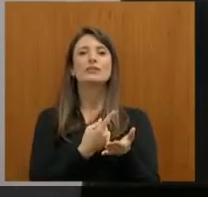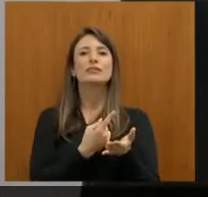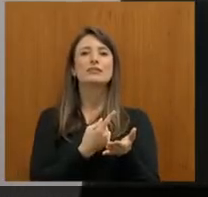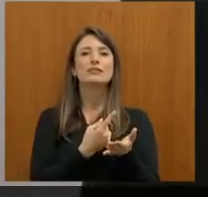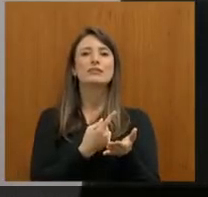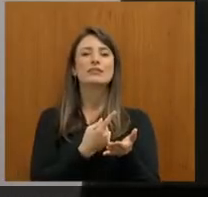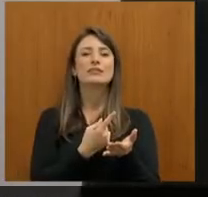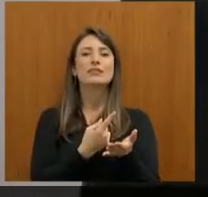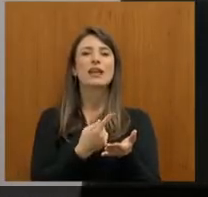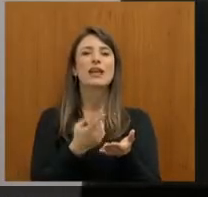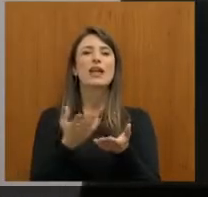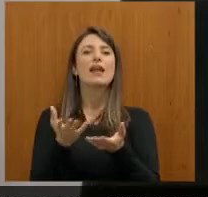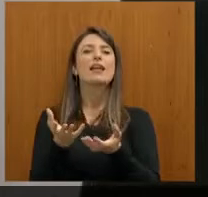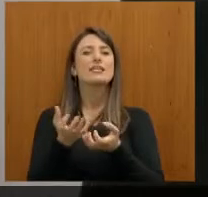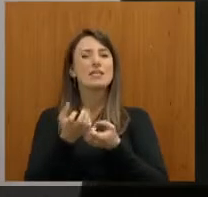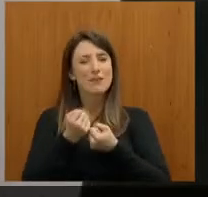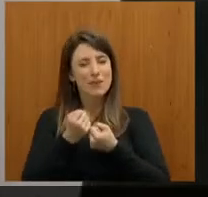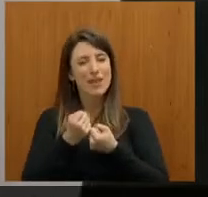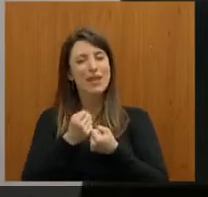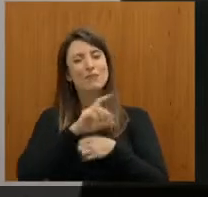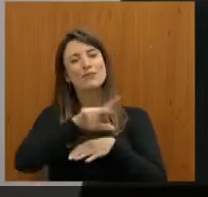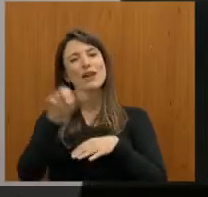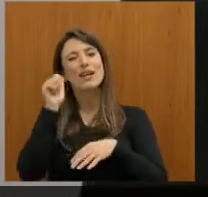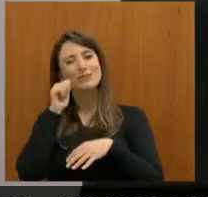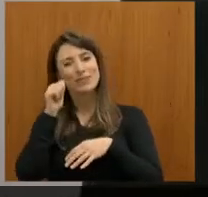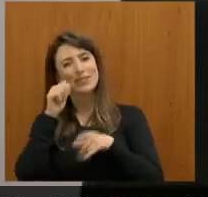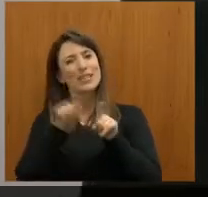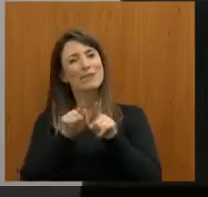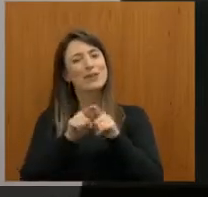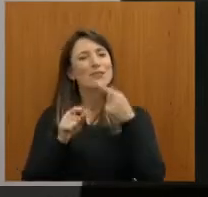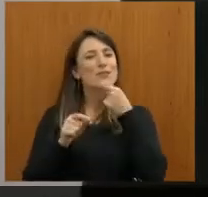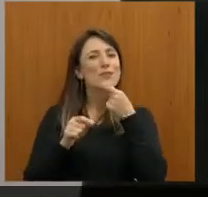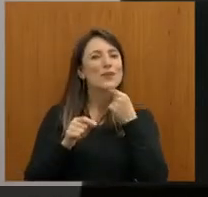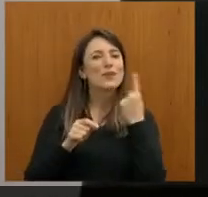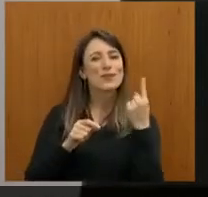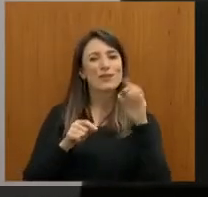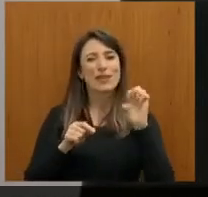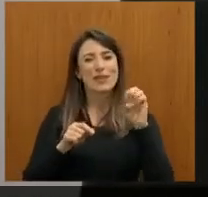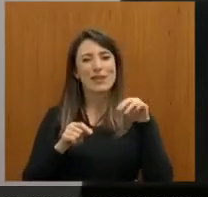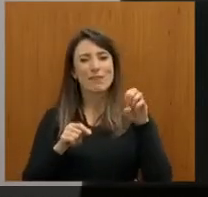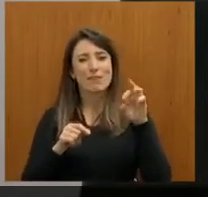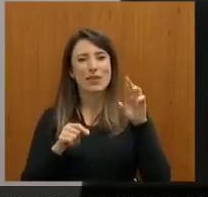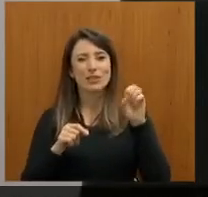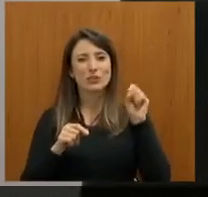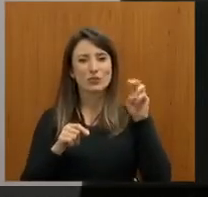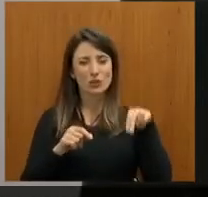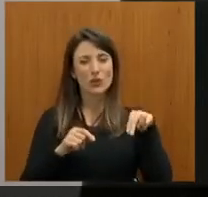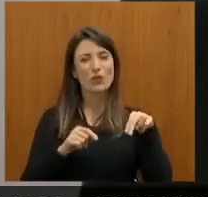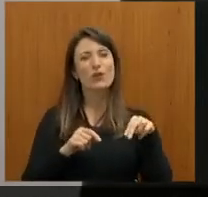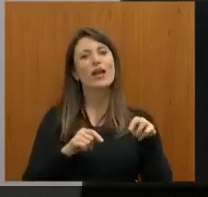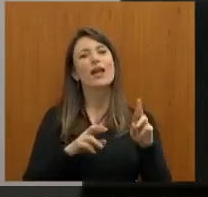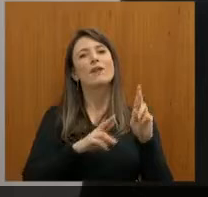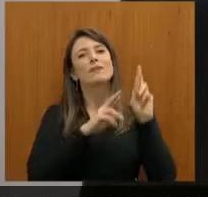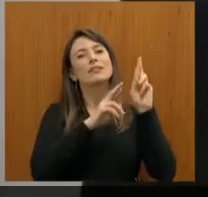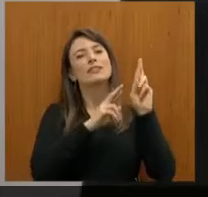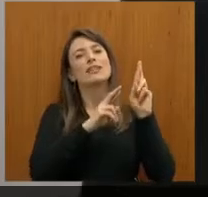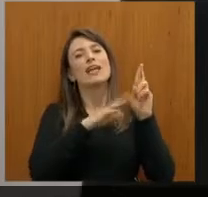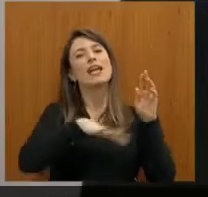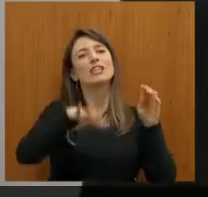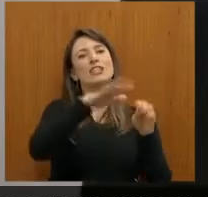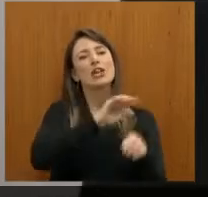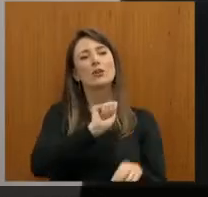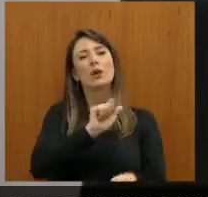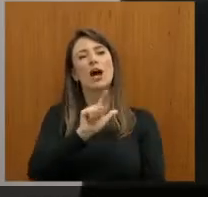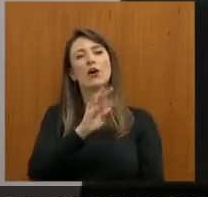e também o Emerson que veio representada aqui a região do alto Paranaíba várias expositoras